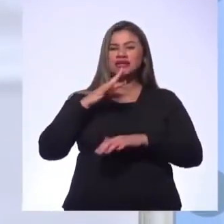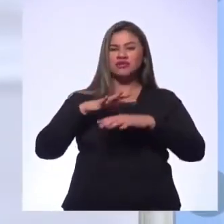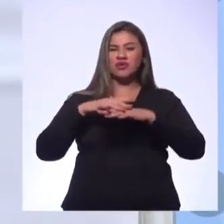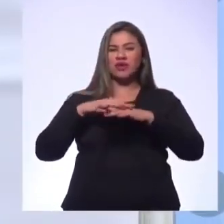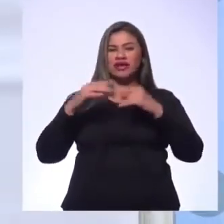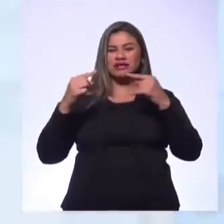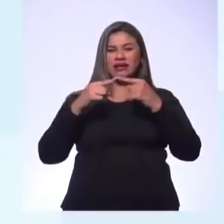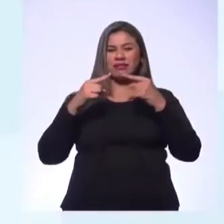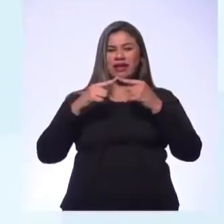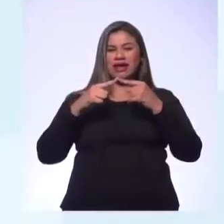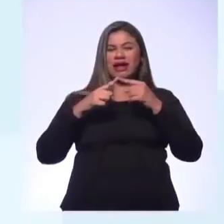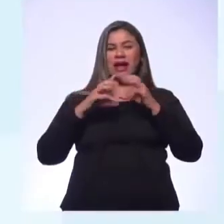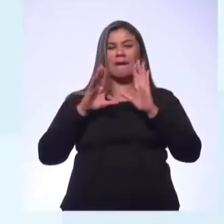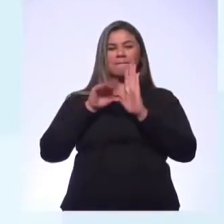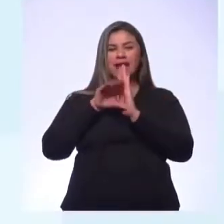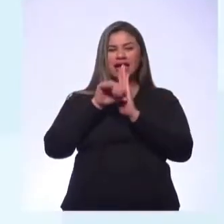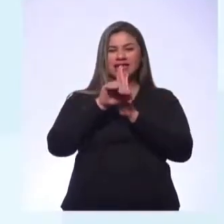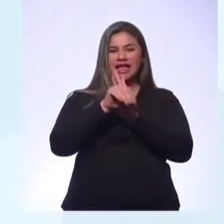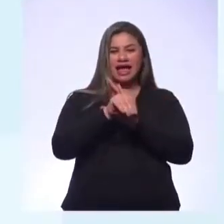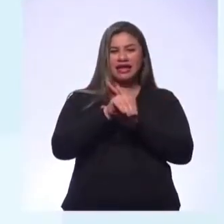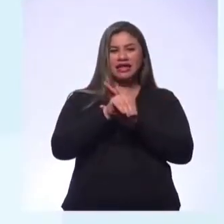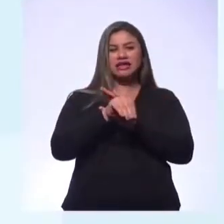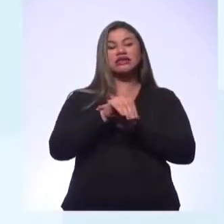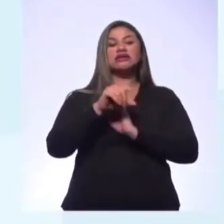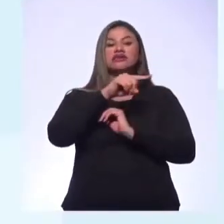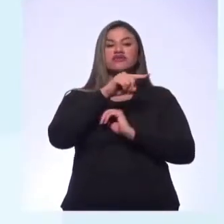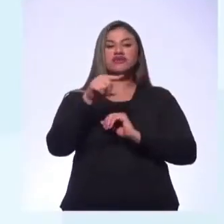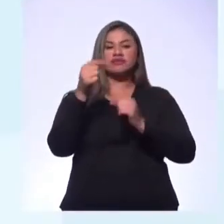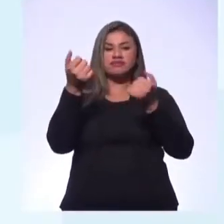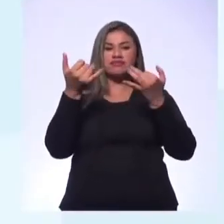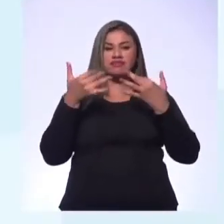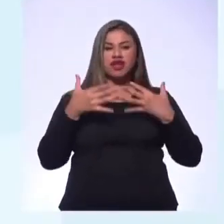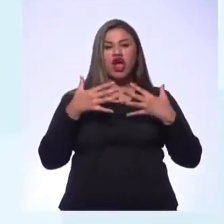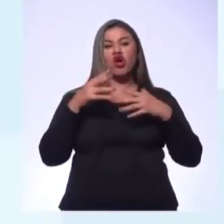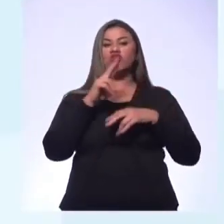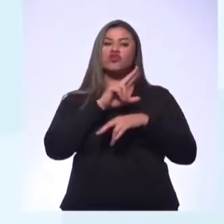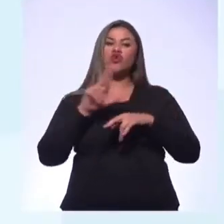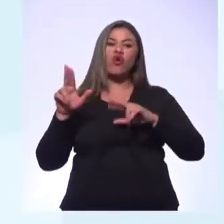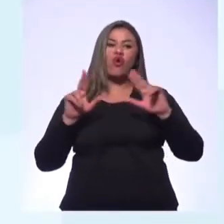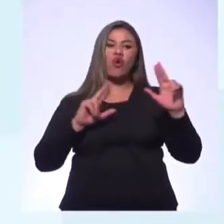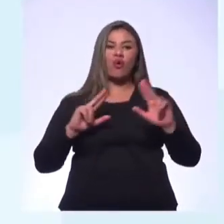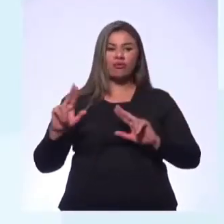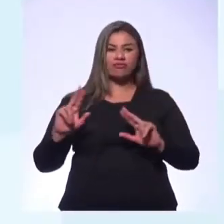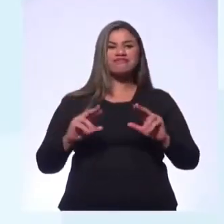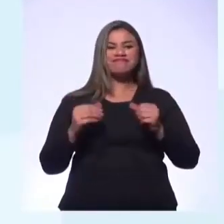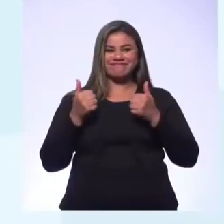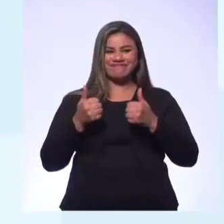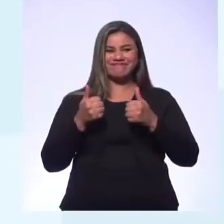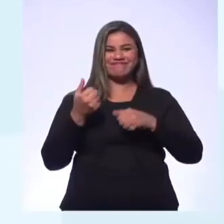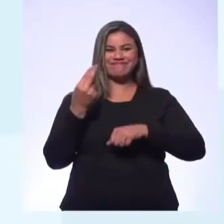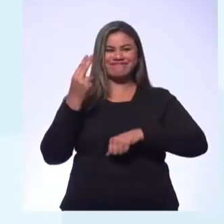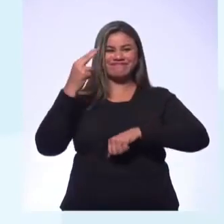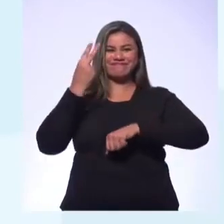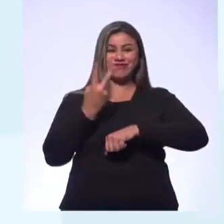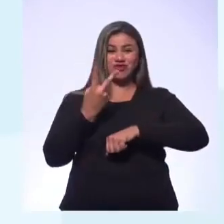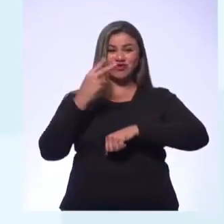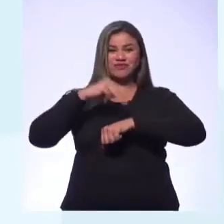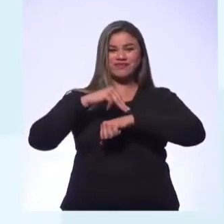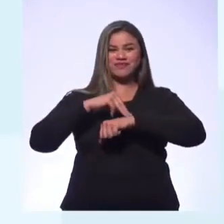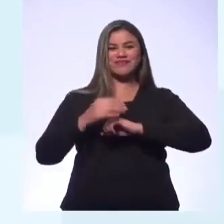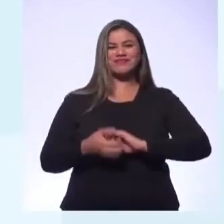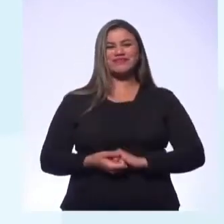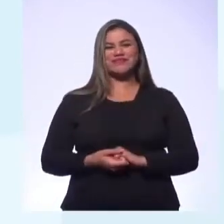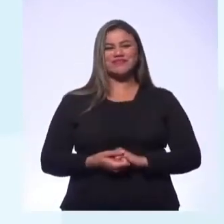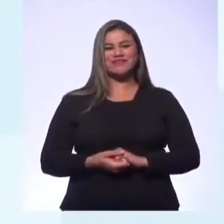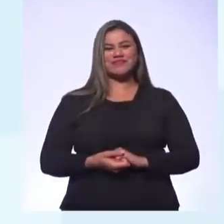por bactéria, tá bom? E aí para você falar o nome da doença, se você souber também o nome da bactéria, tá bom? 2 minutinhos.